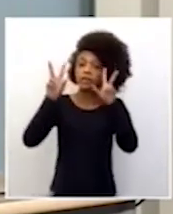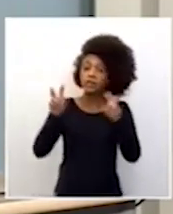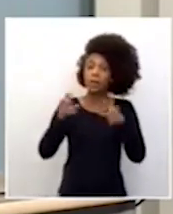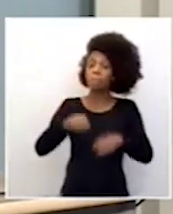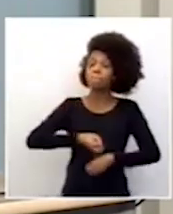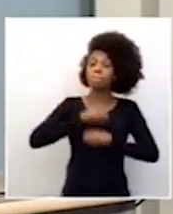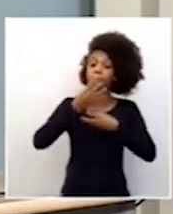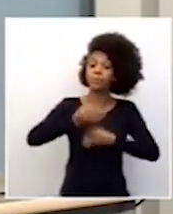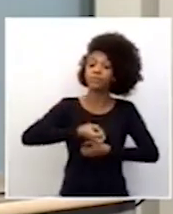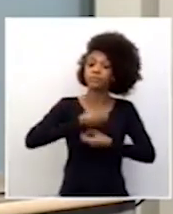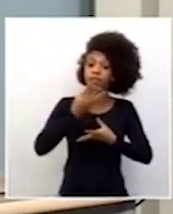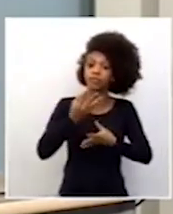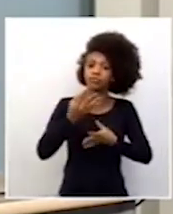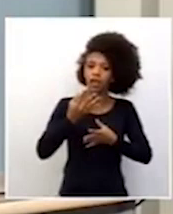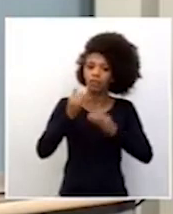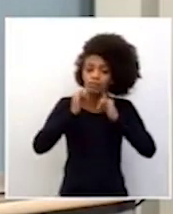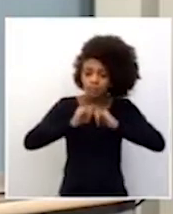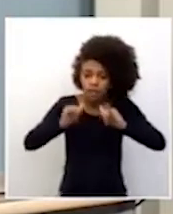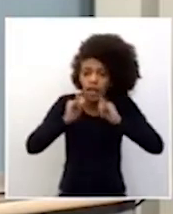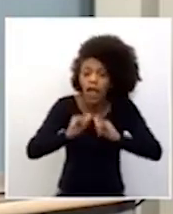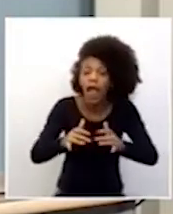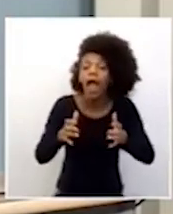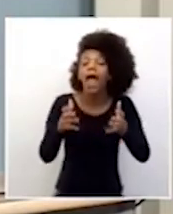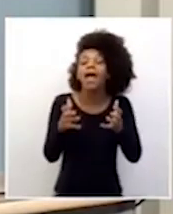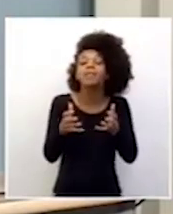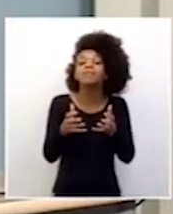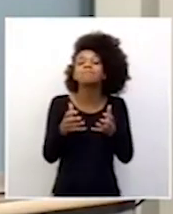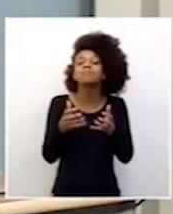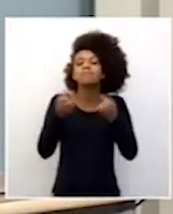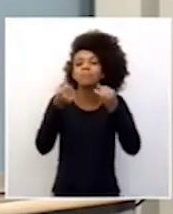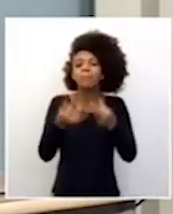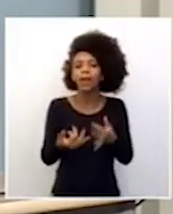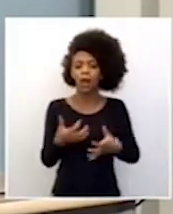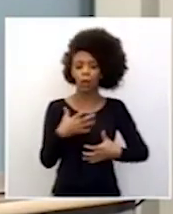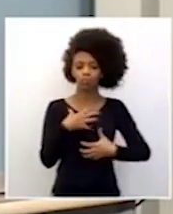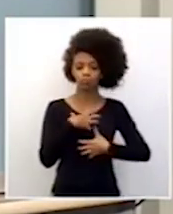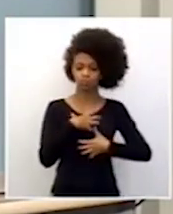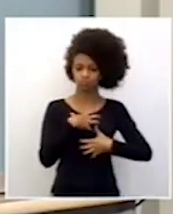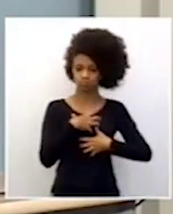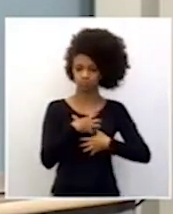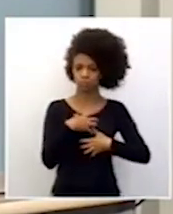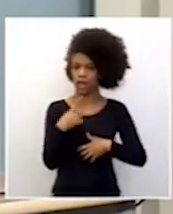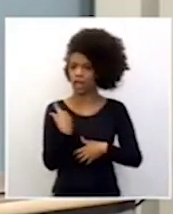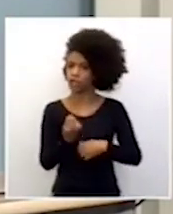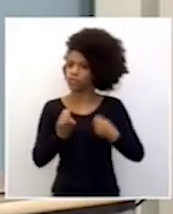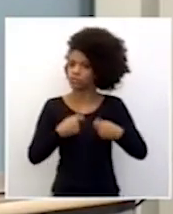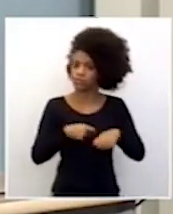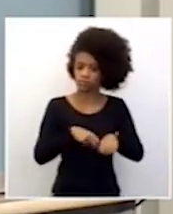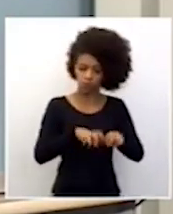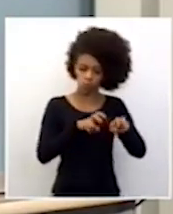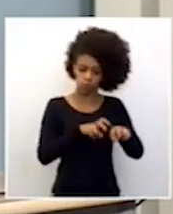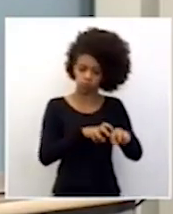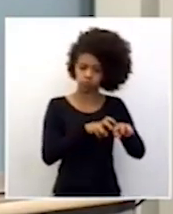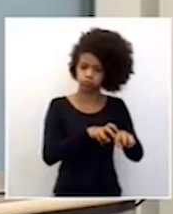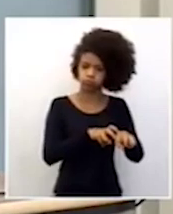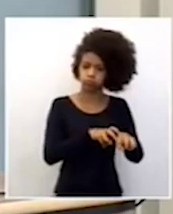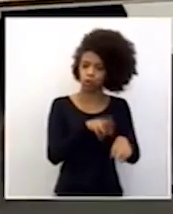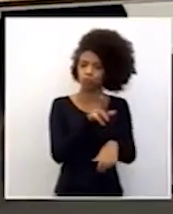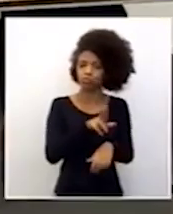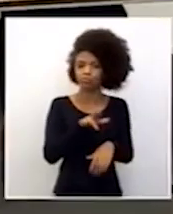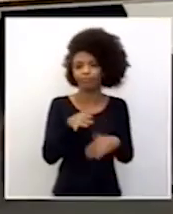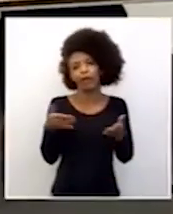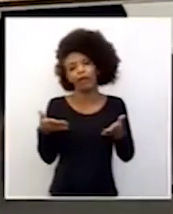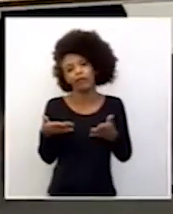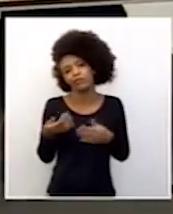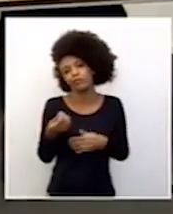transmitir. Ele quis falar sobre o comportamento que nós temos que ter no uso dos bondes. É que hoje em dia a gente